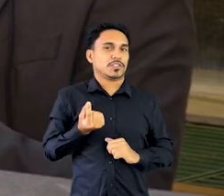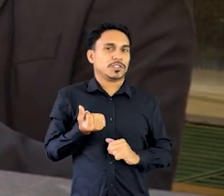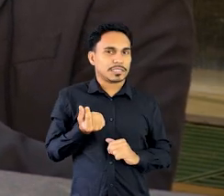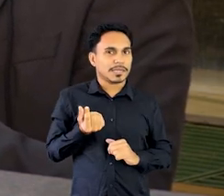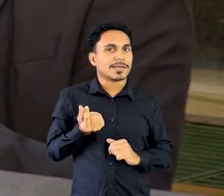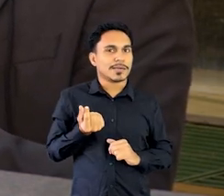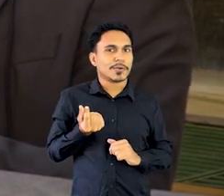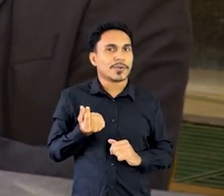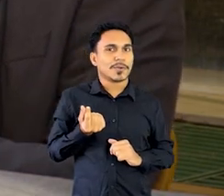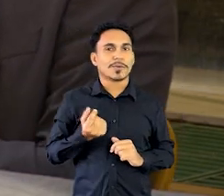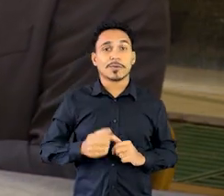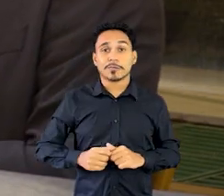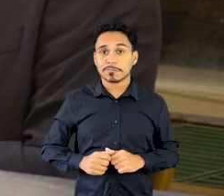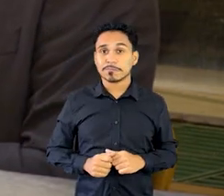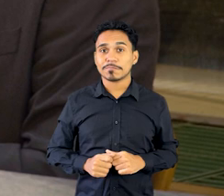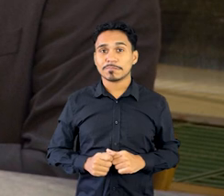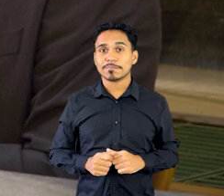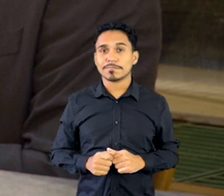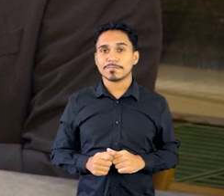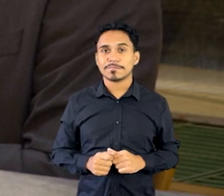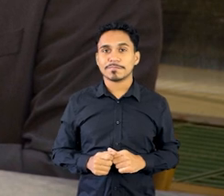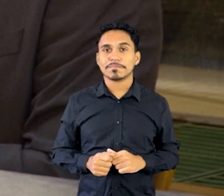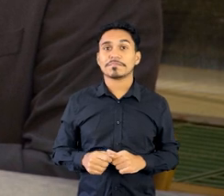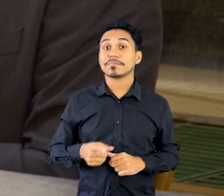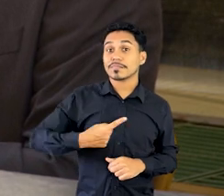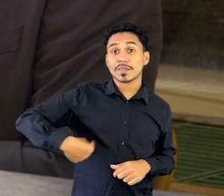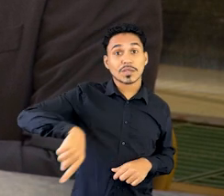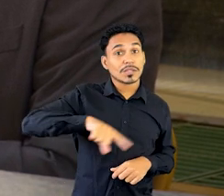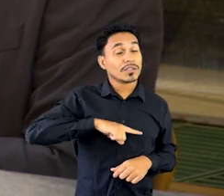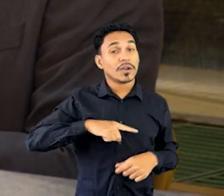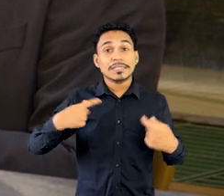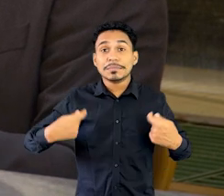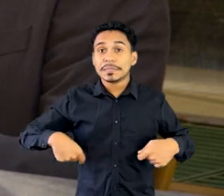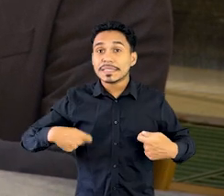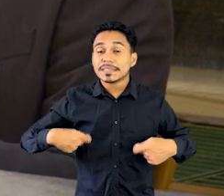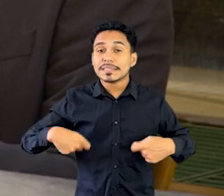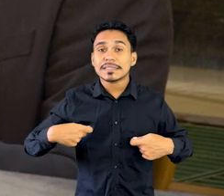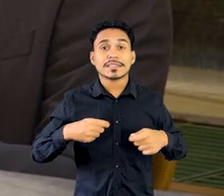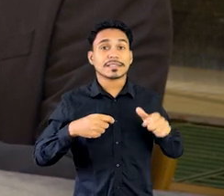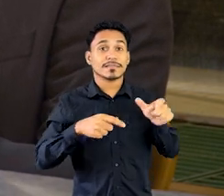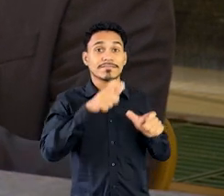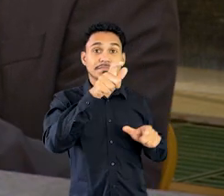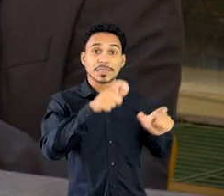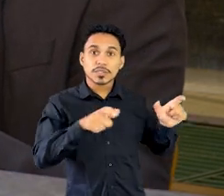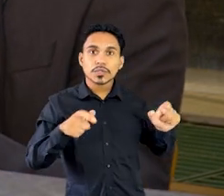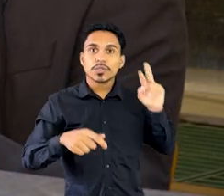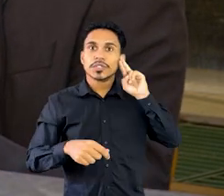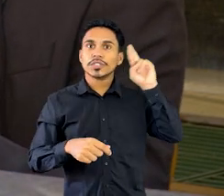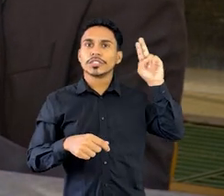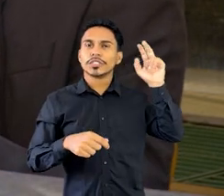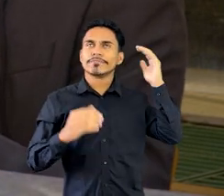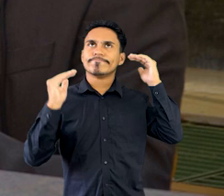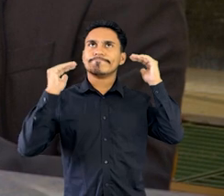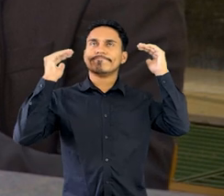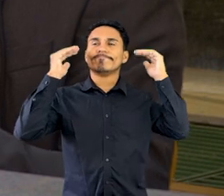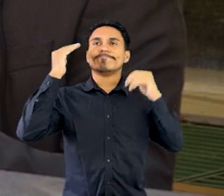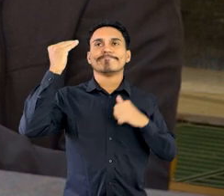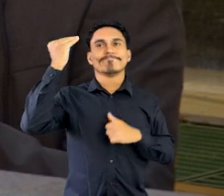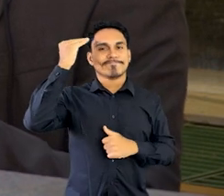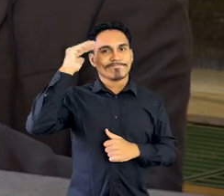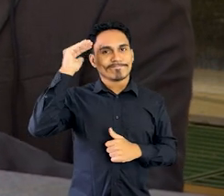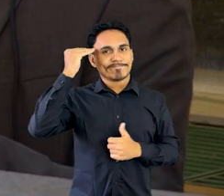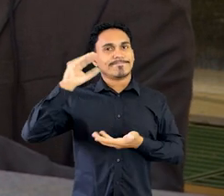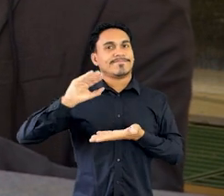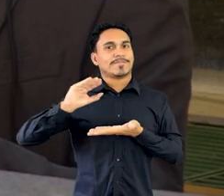dinheiro não seja suficiente para todas essas coisas e a gente precisa os aos dirigentes para que eles